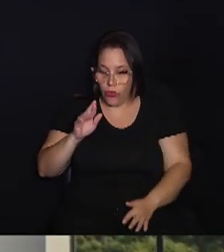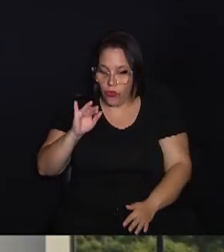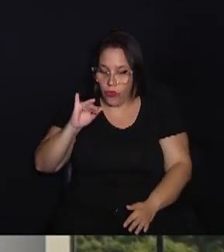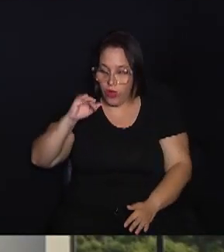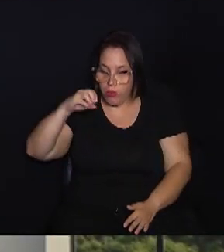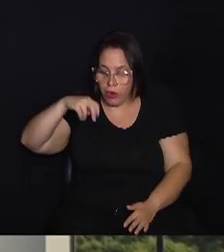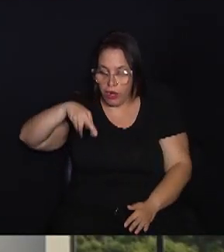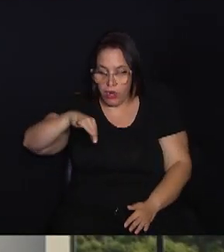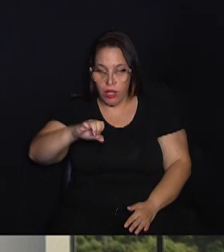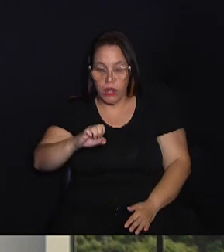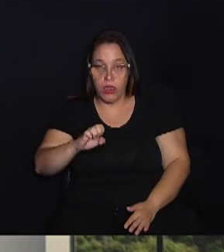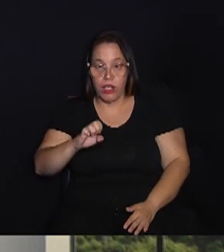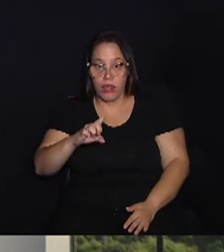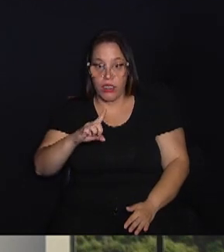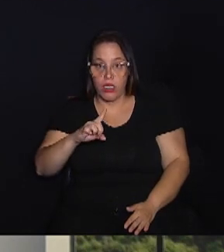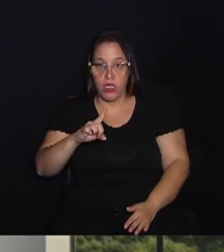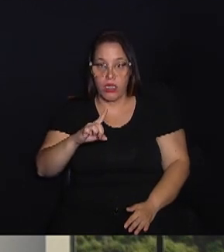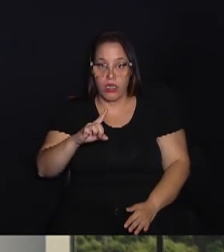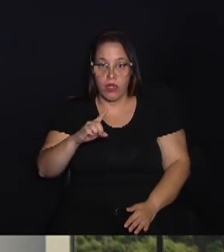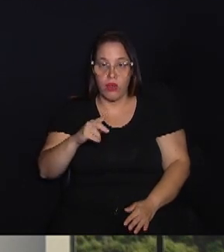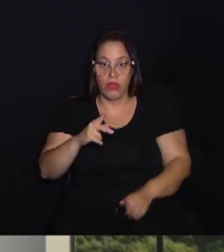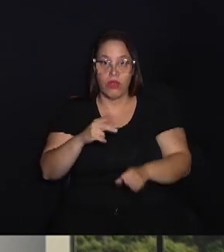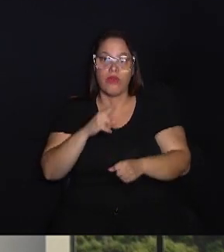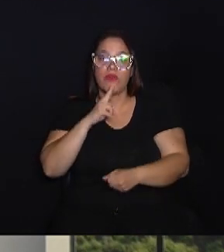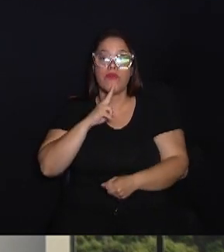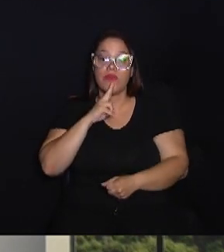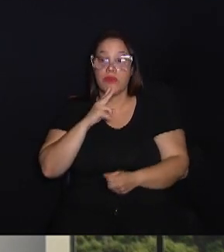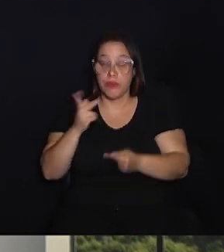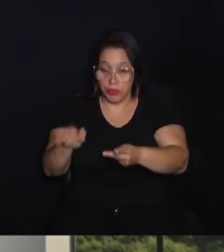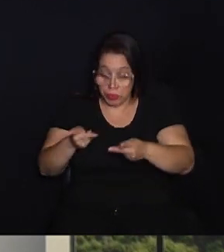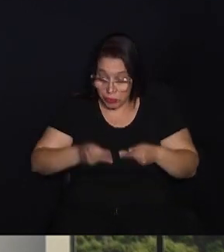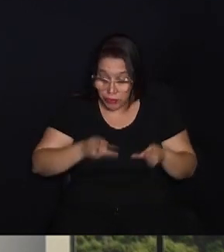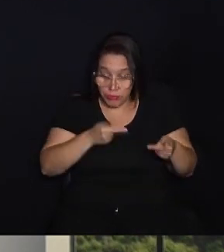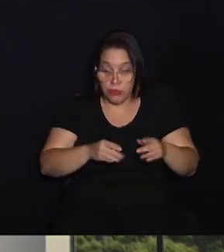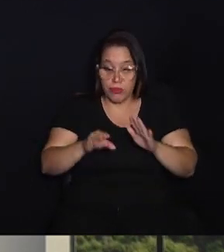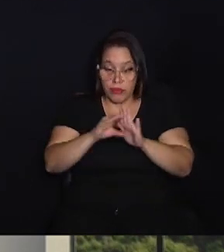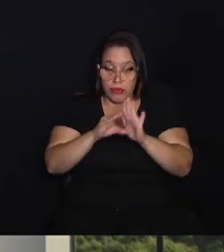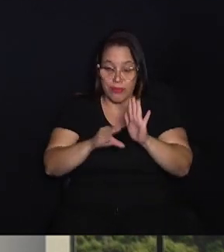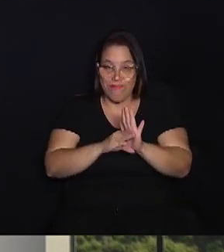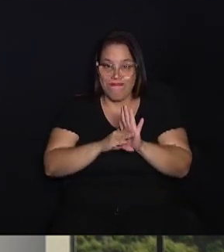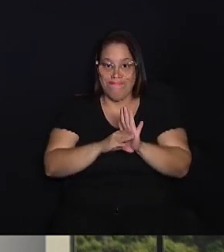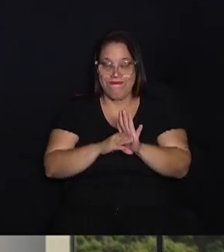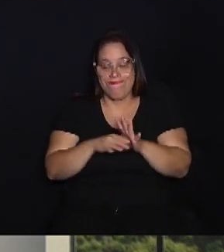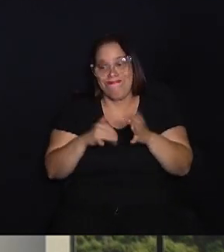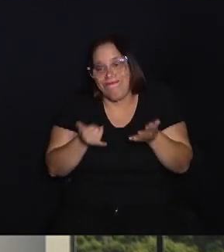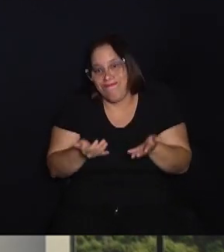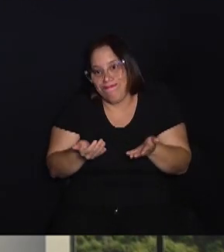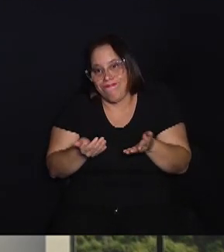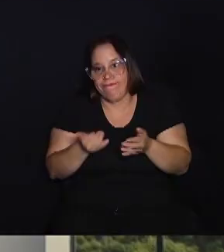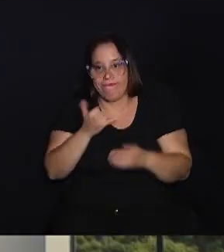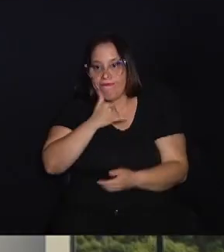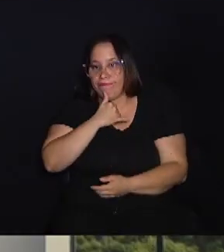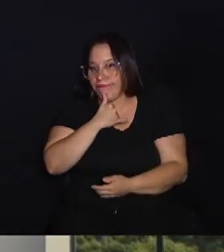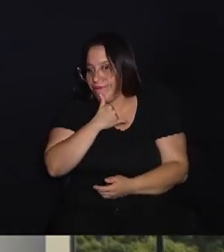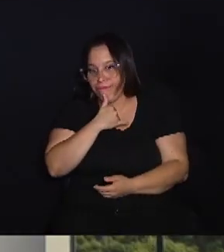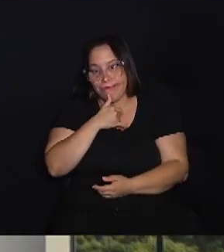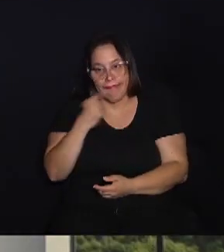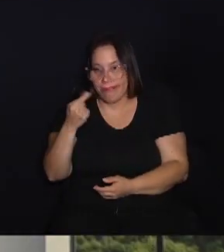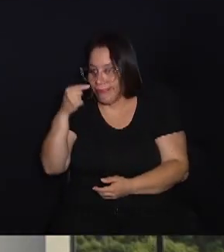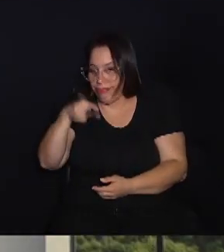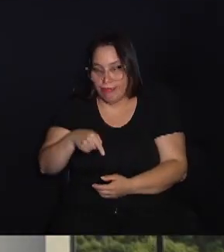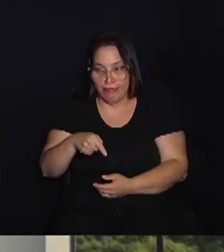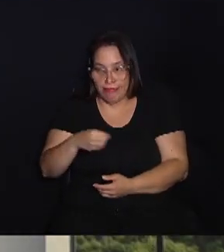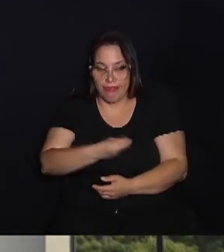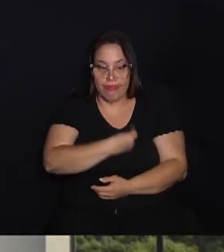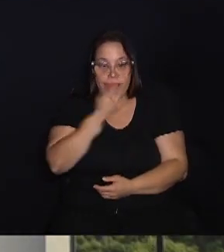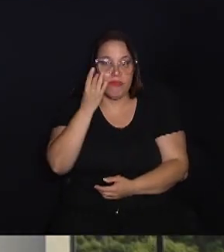o vereador Nelson Ossri recebeu o convite também para participar do programa, teve um imprevisto, então infelizmente não estará